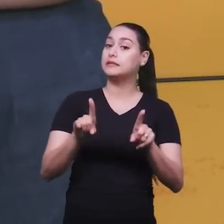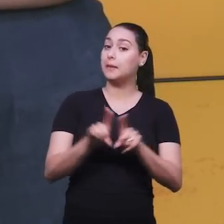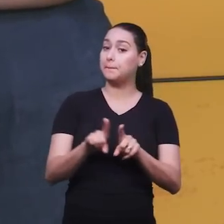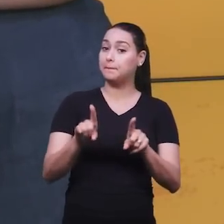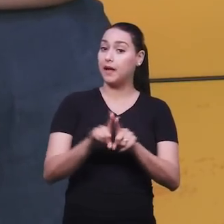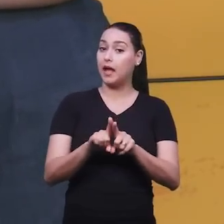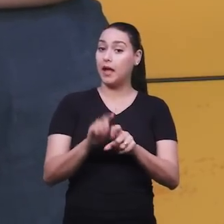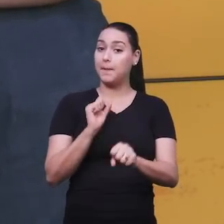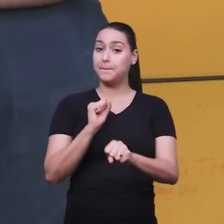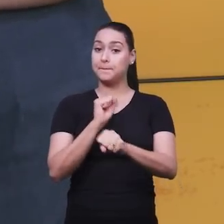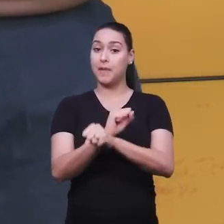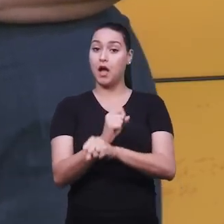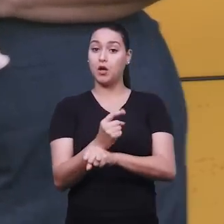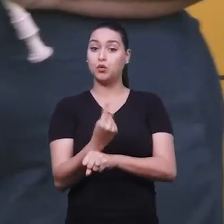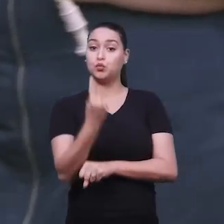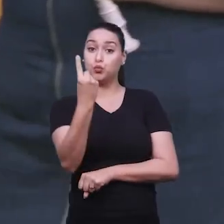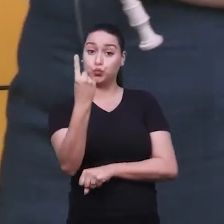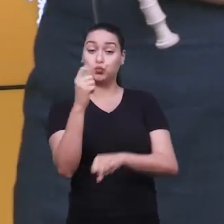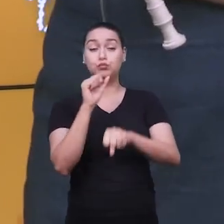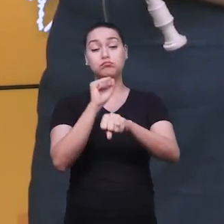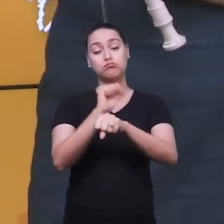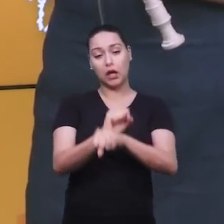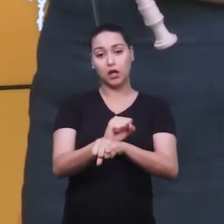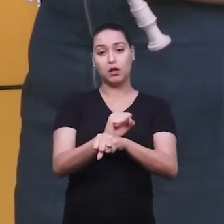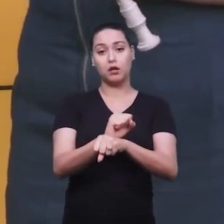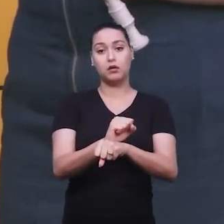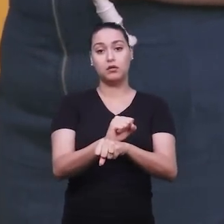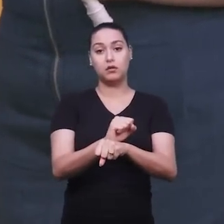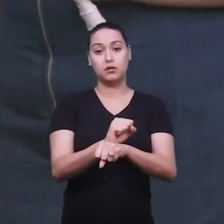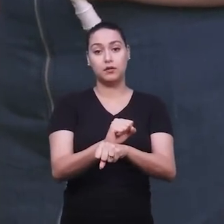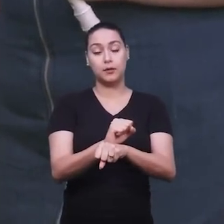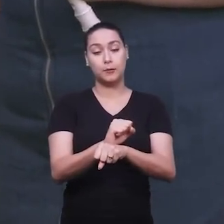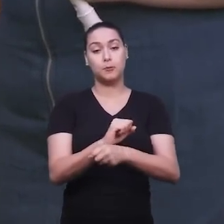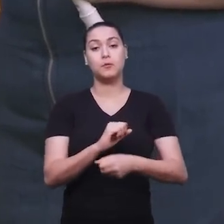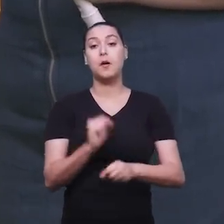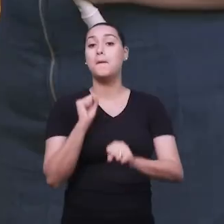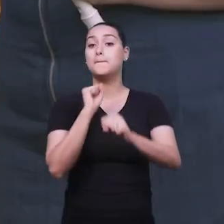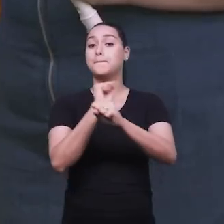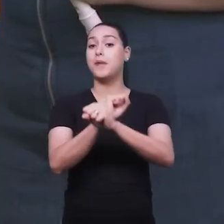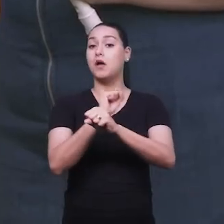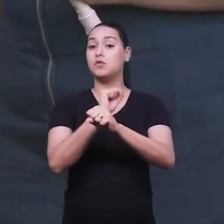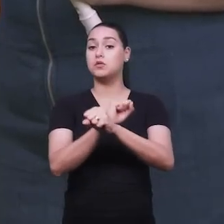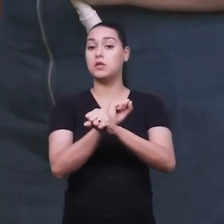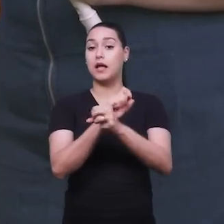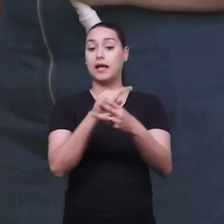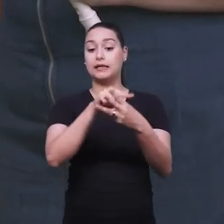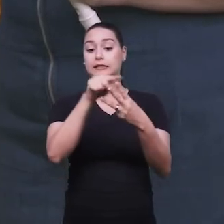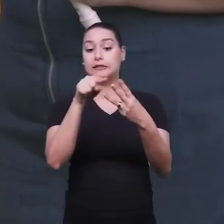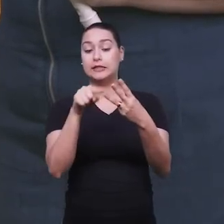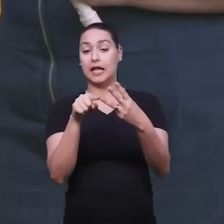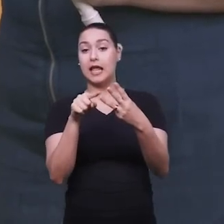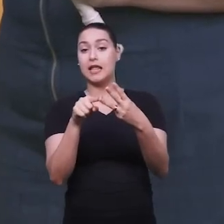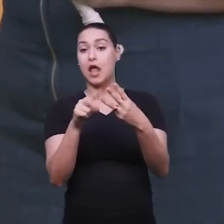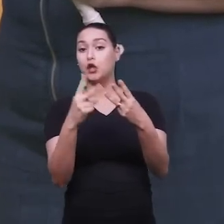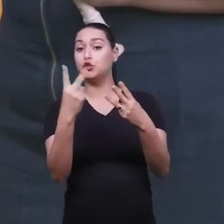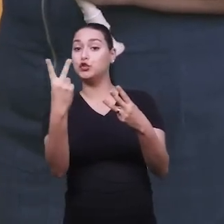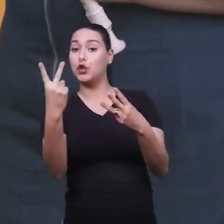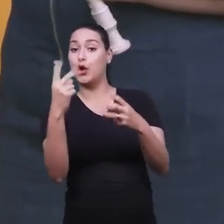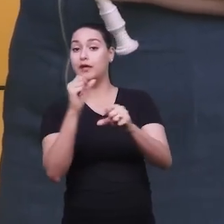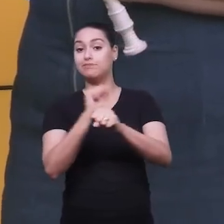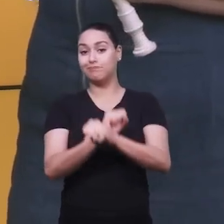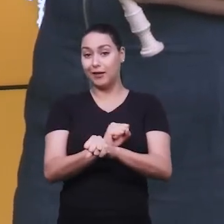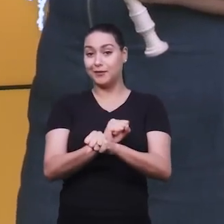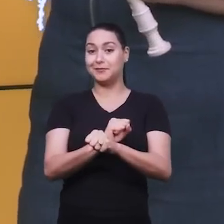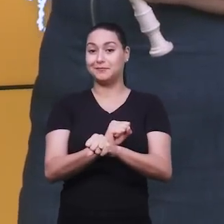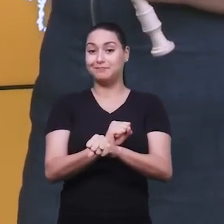de semínima de 1 tempo, pausa de mínima na terceira linha de